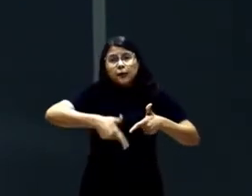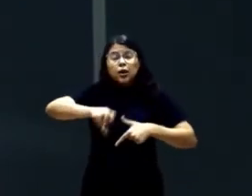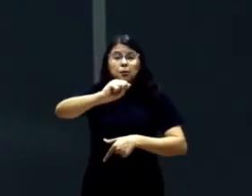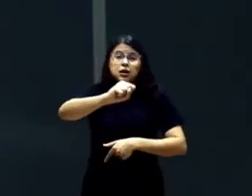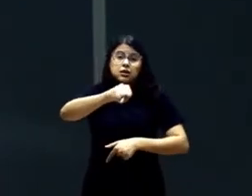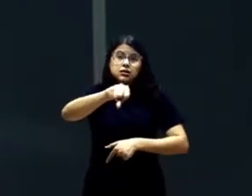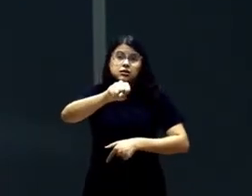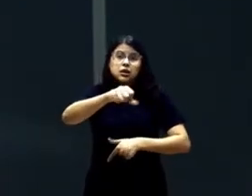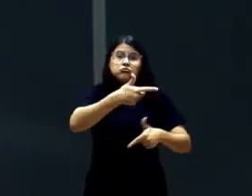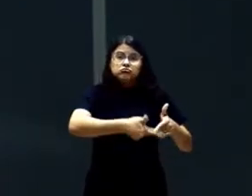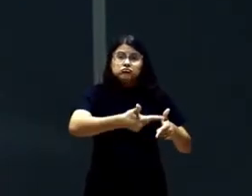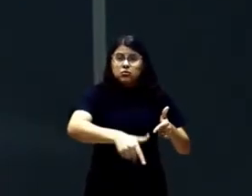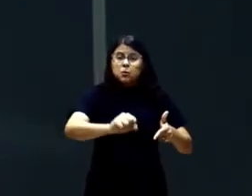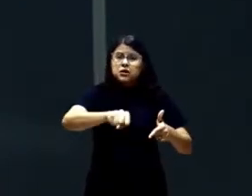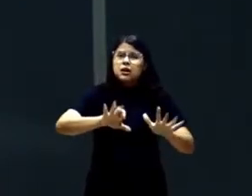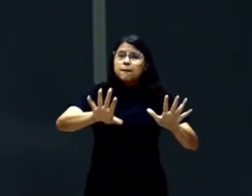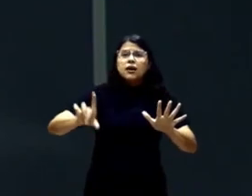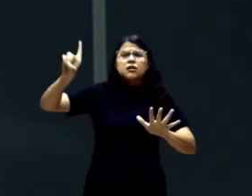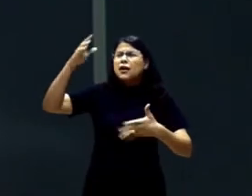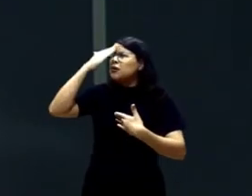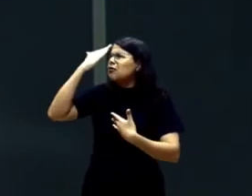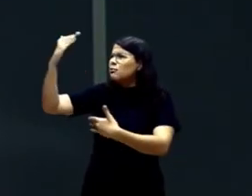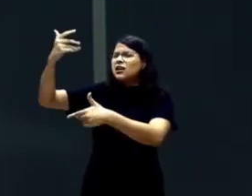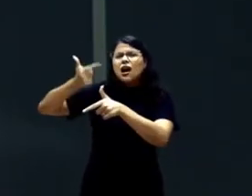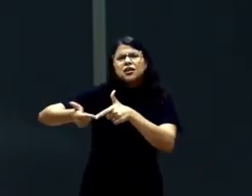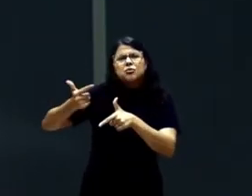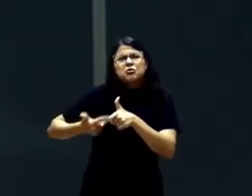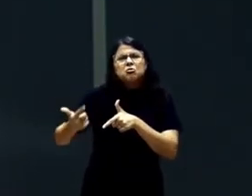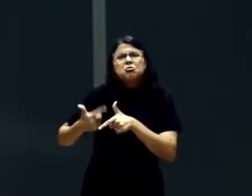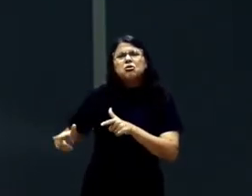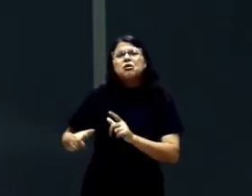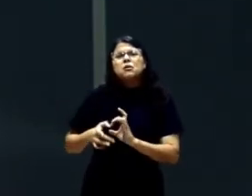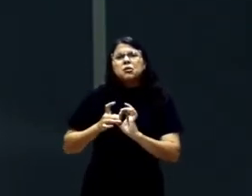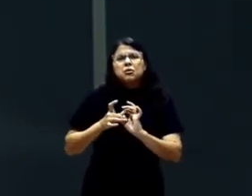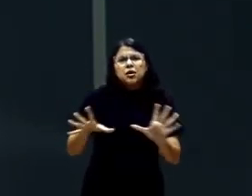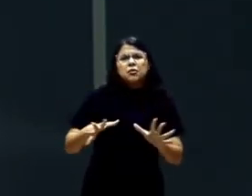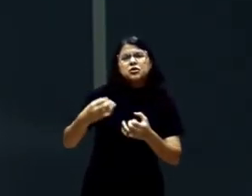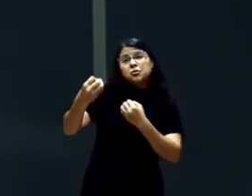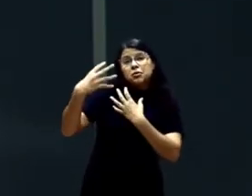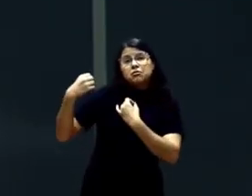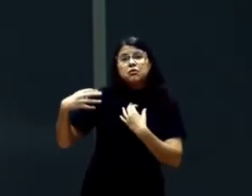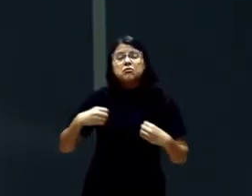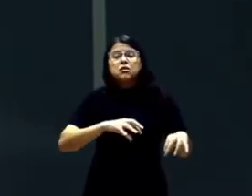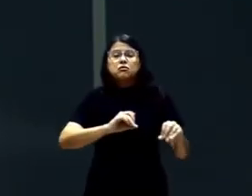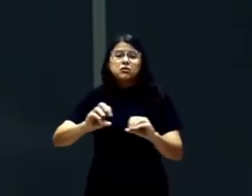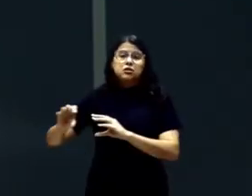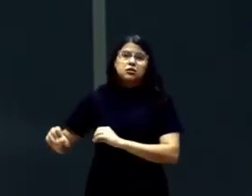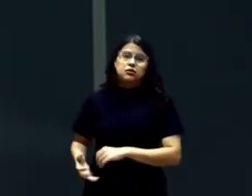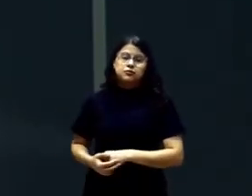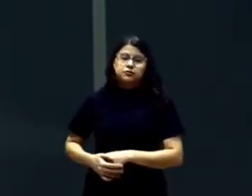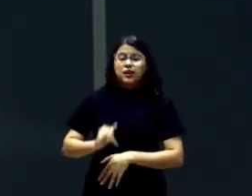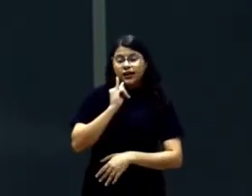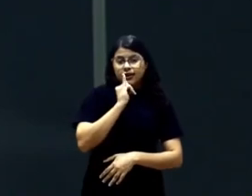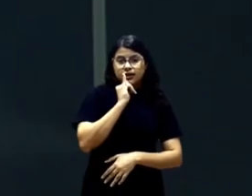agradecendo pelas perdas. Às vezes, a mão precisa estar vazia